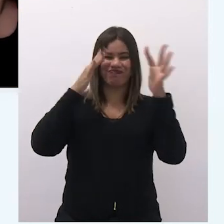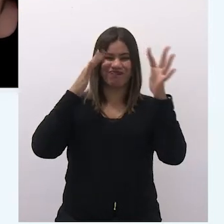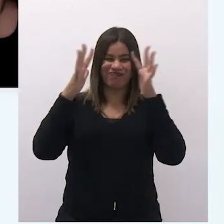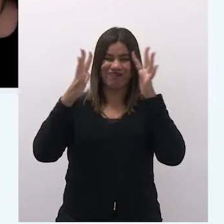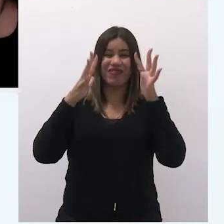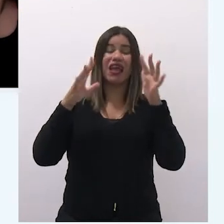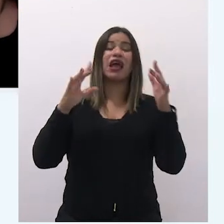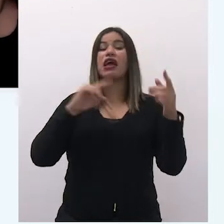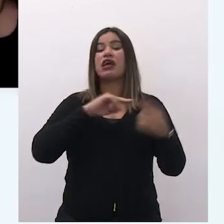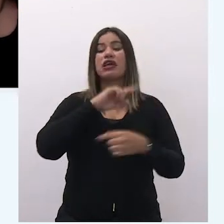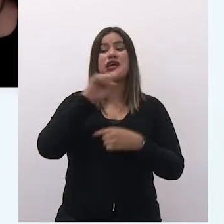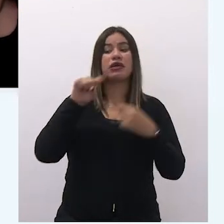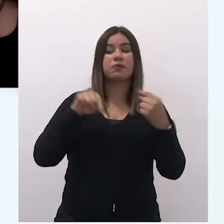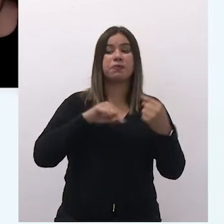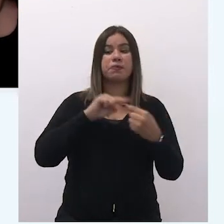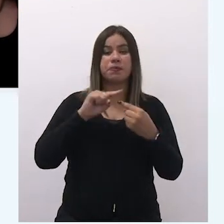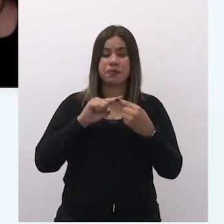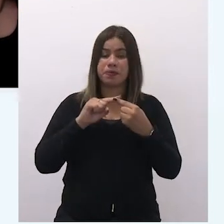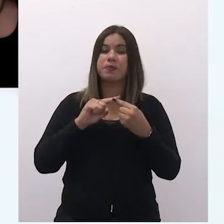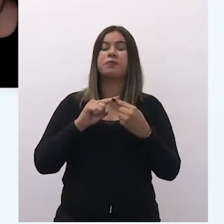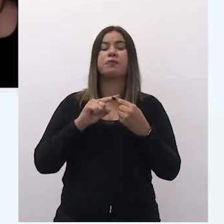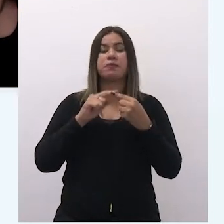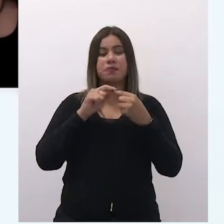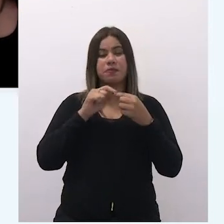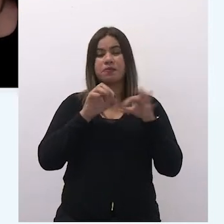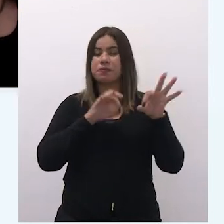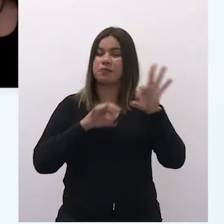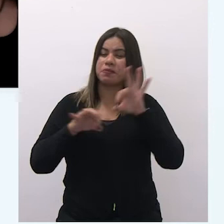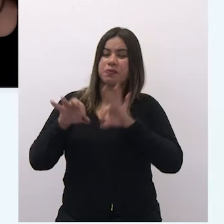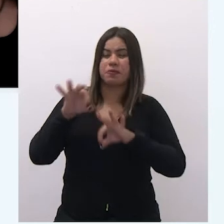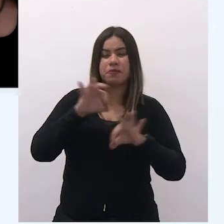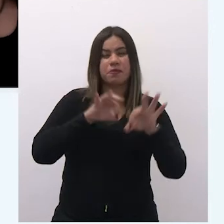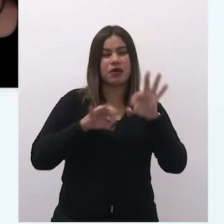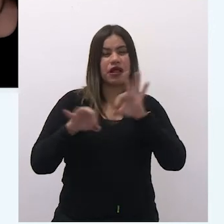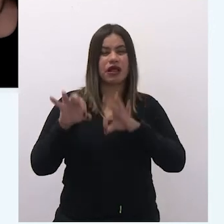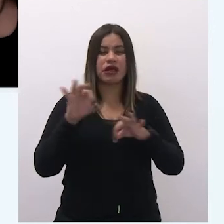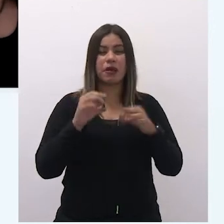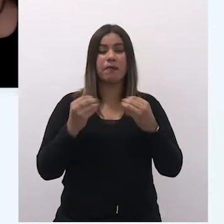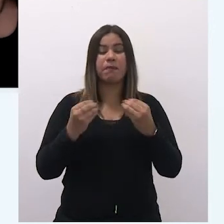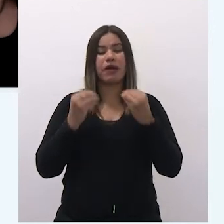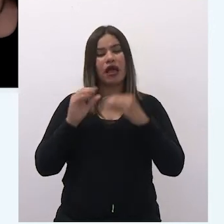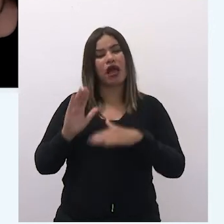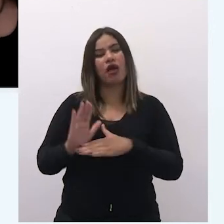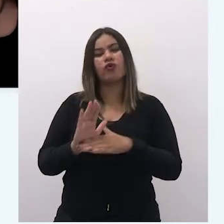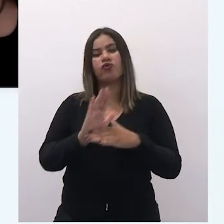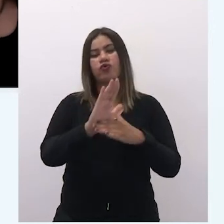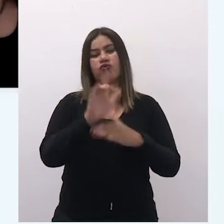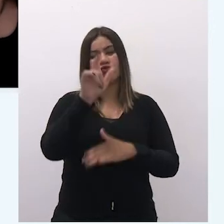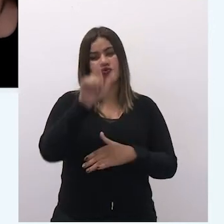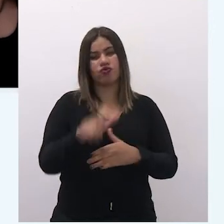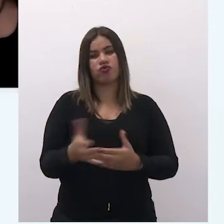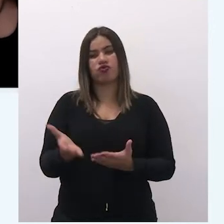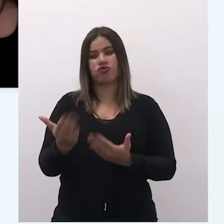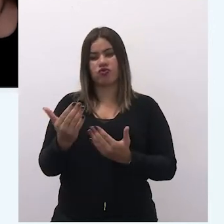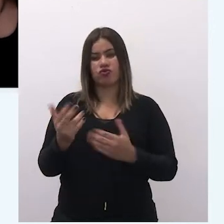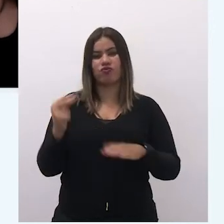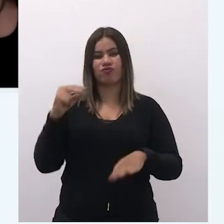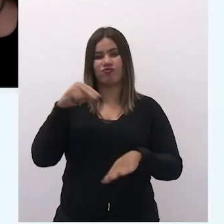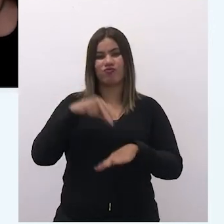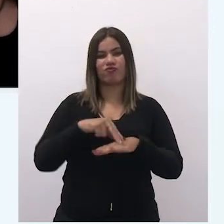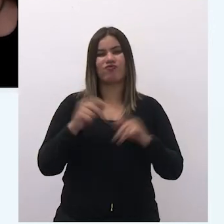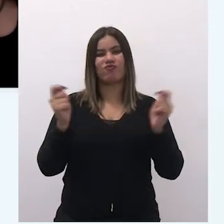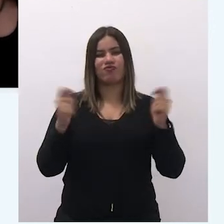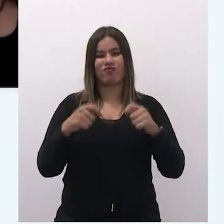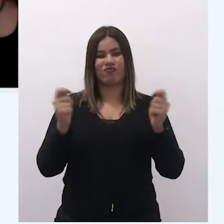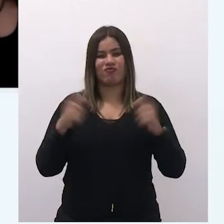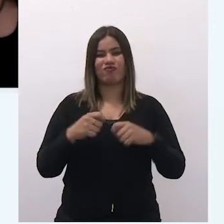e intencionalmente planejado, de modo que o jovem possa exercer esse protagonismo no